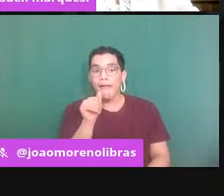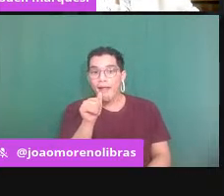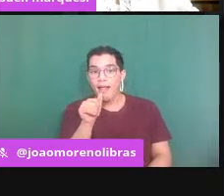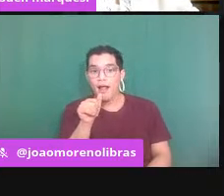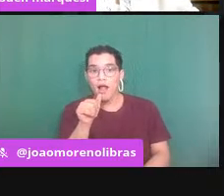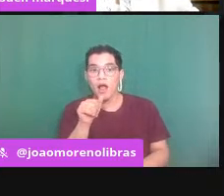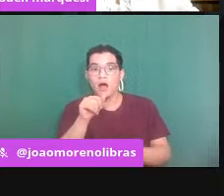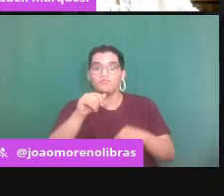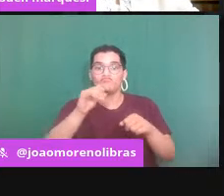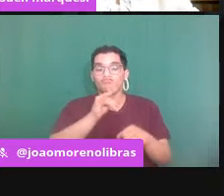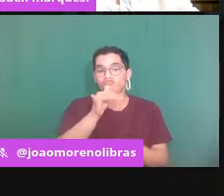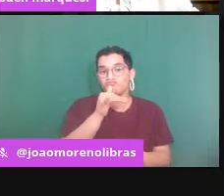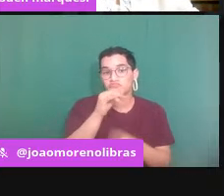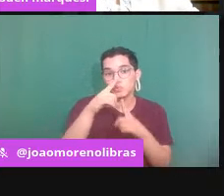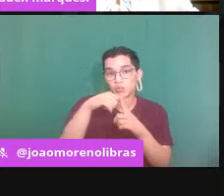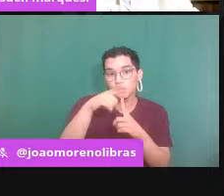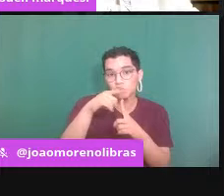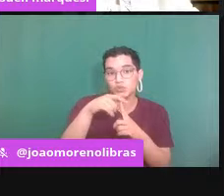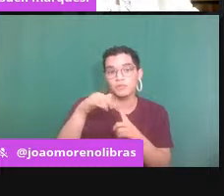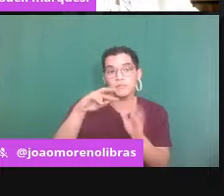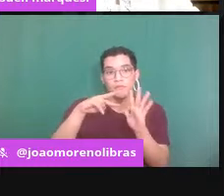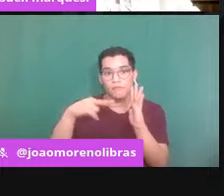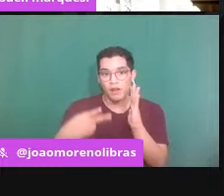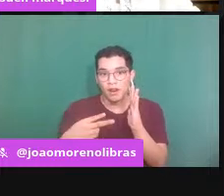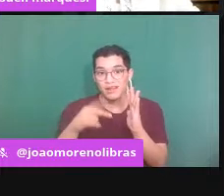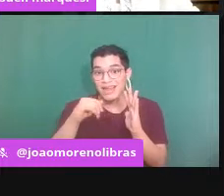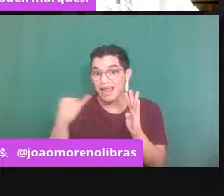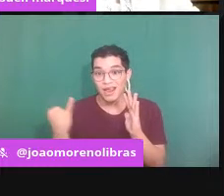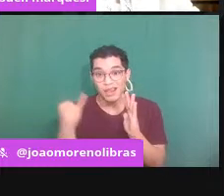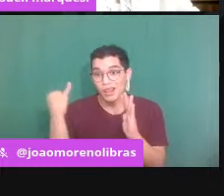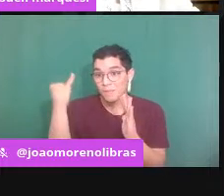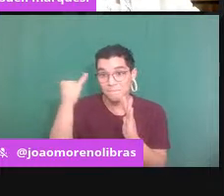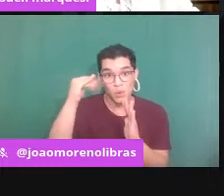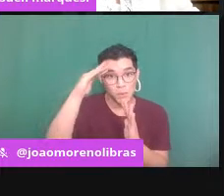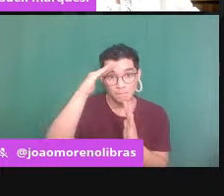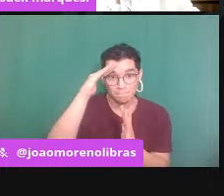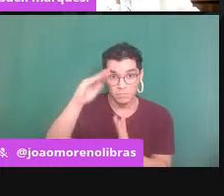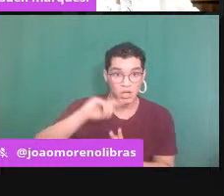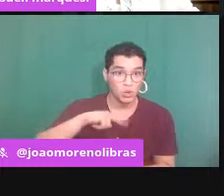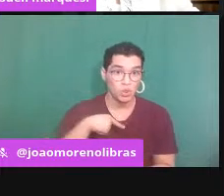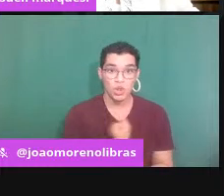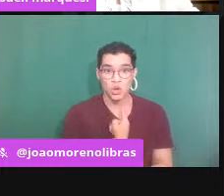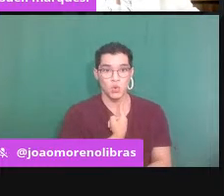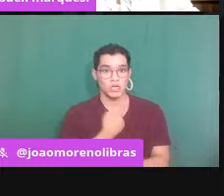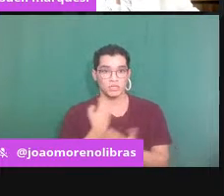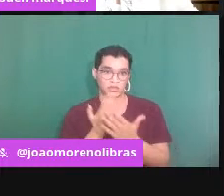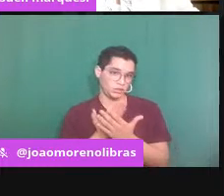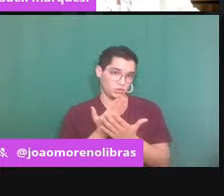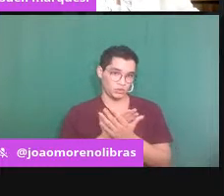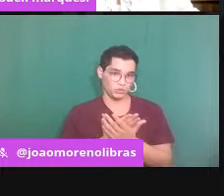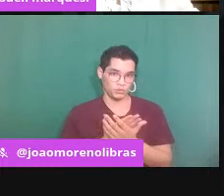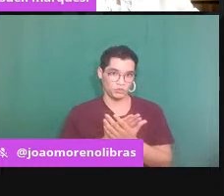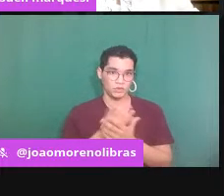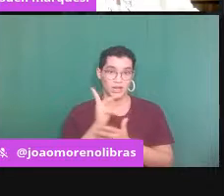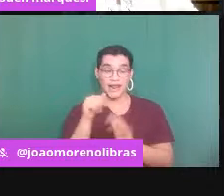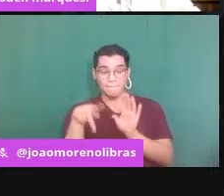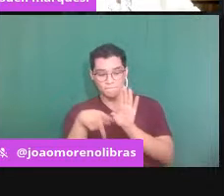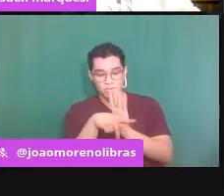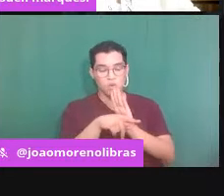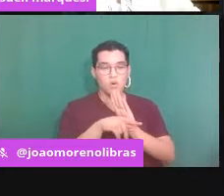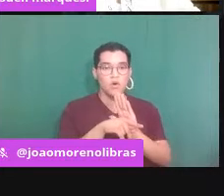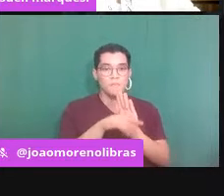texto, que é fundamental para os nossos estudos, e o plano, ele é próprio de cada texto,